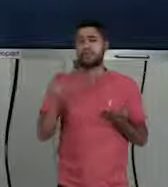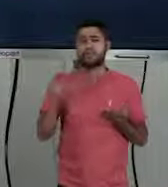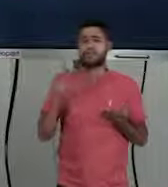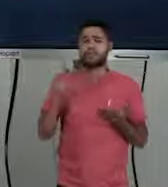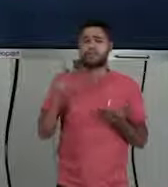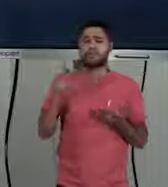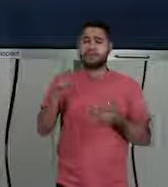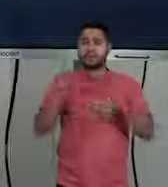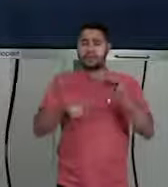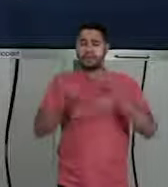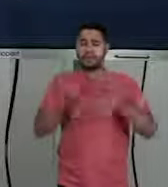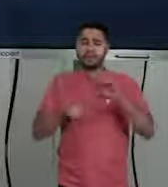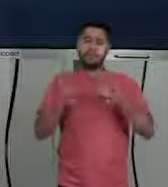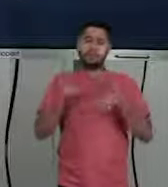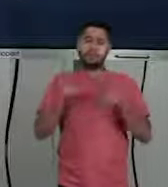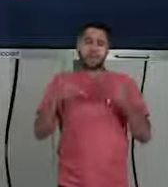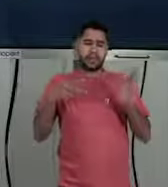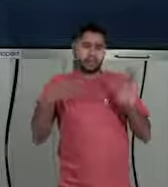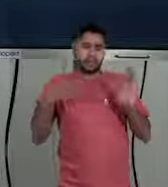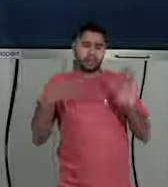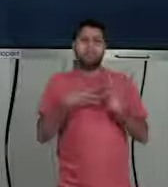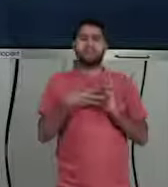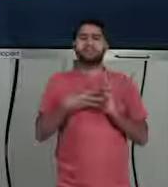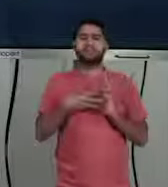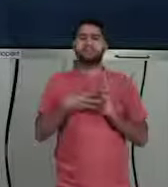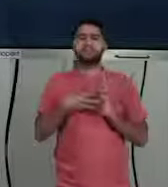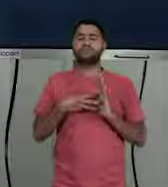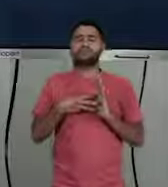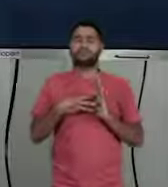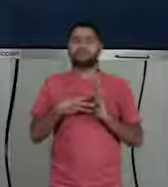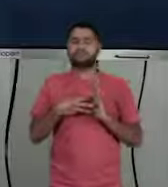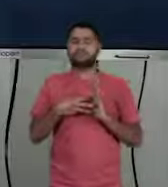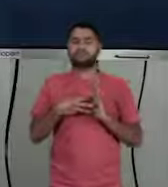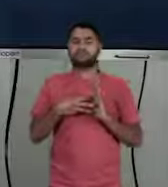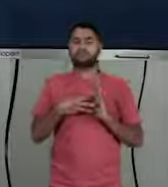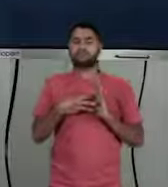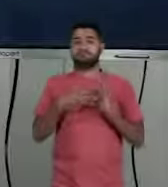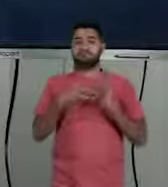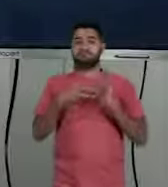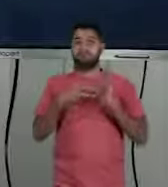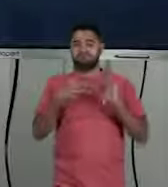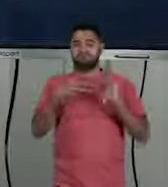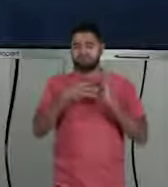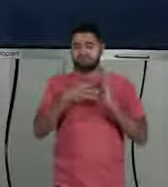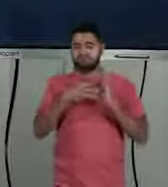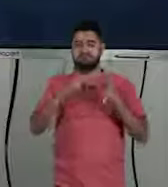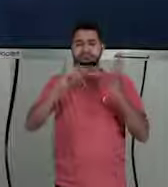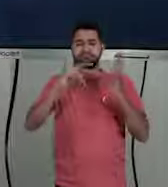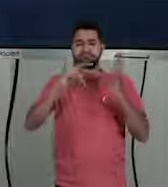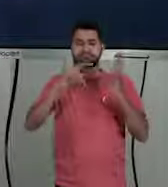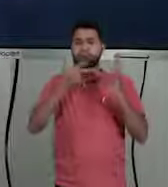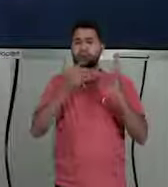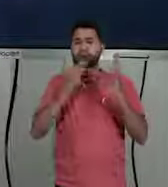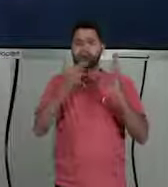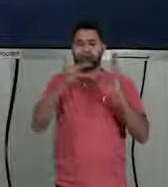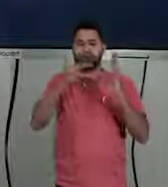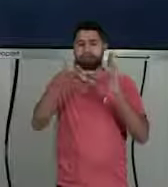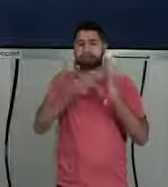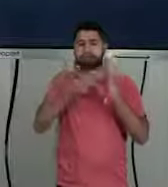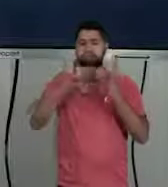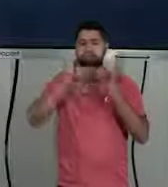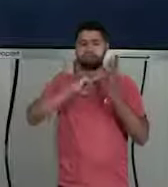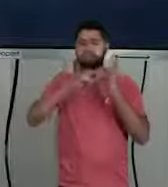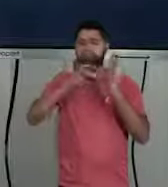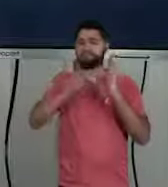equipamento e coloca na tomada a ordem como você colocou os pinos na tomada, não vai fazer diferença, porque o polo